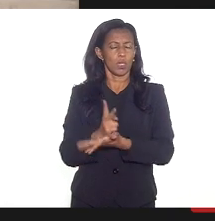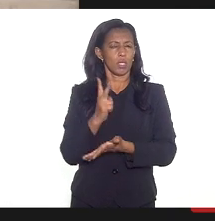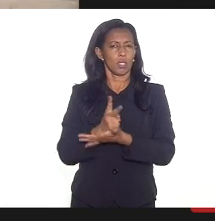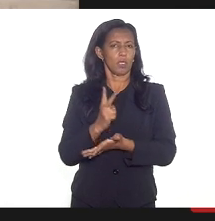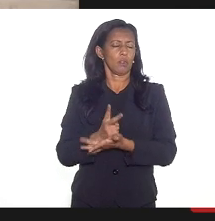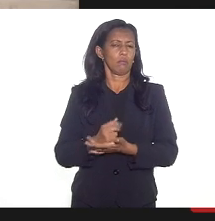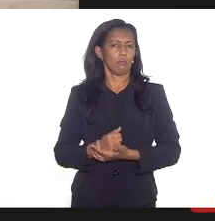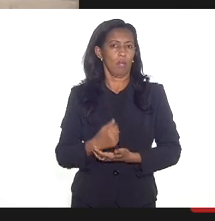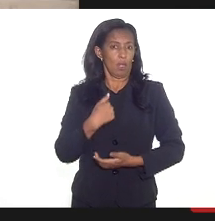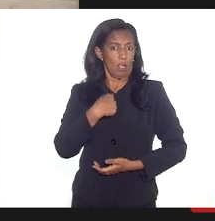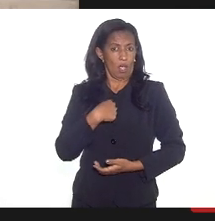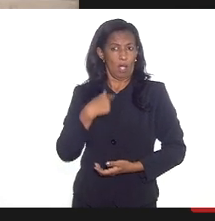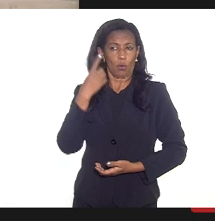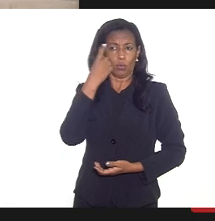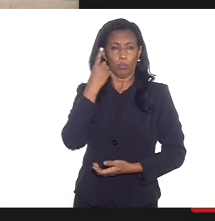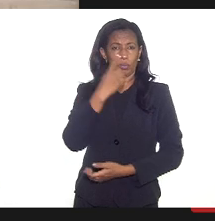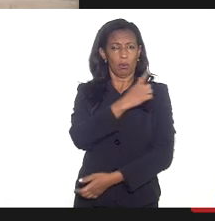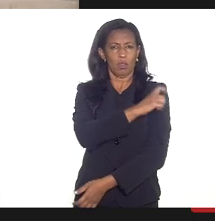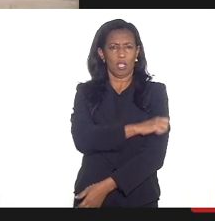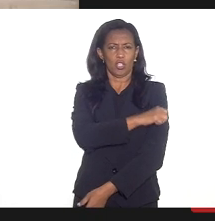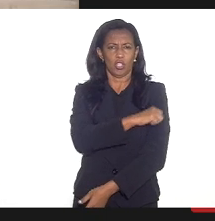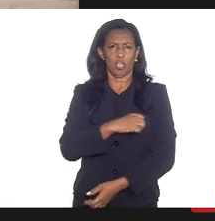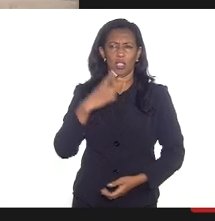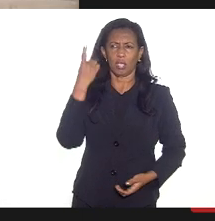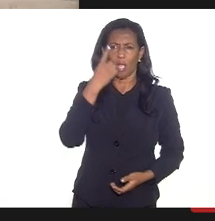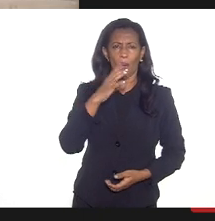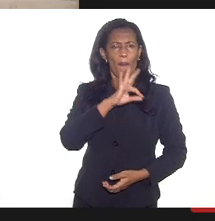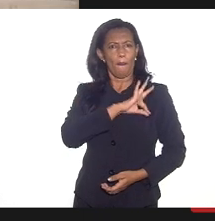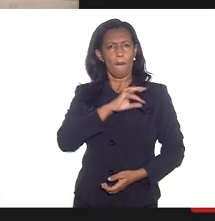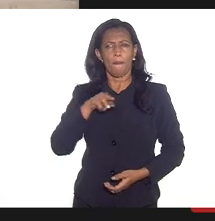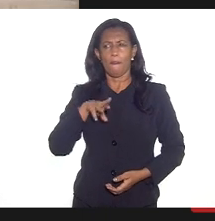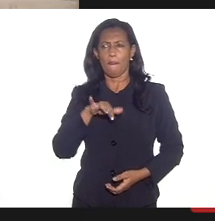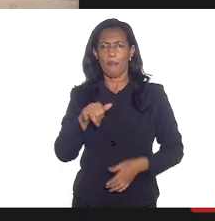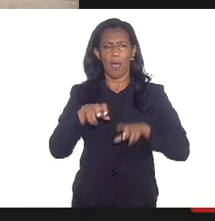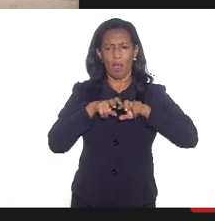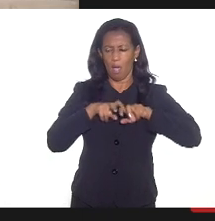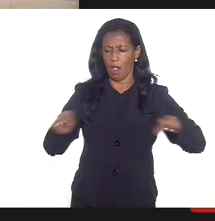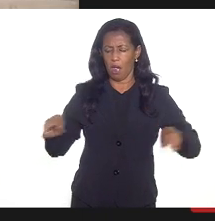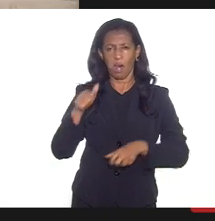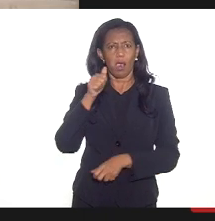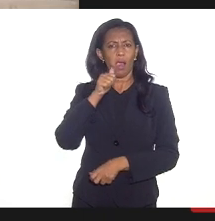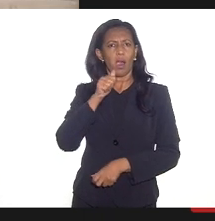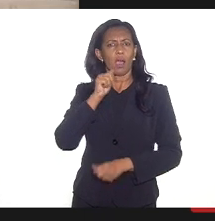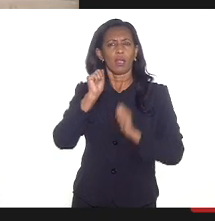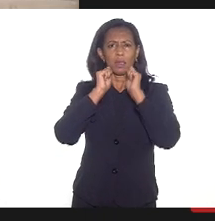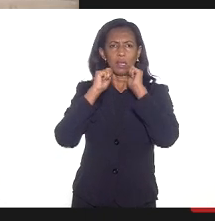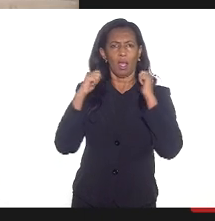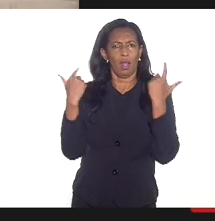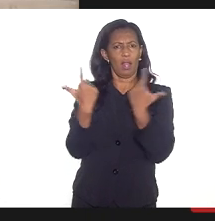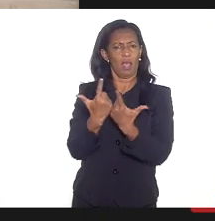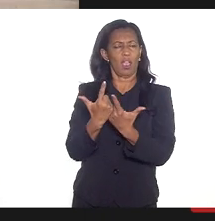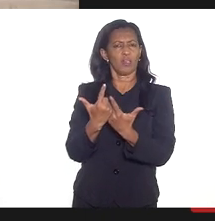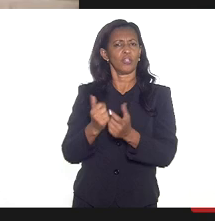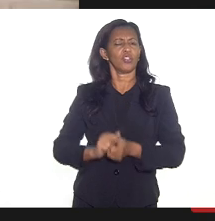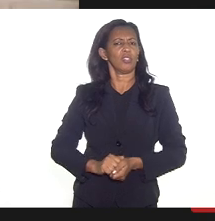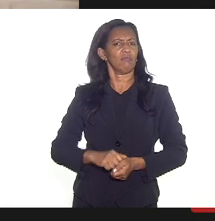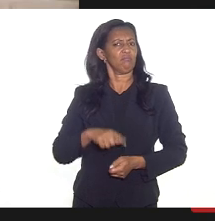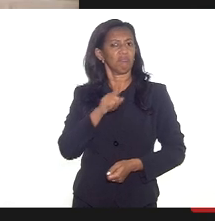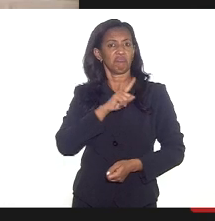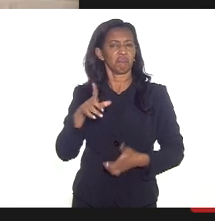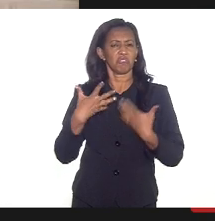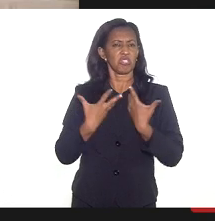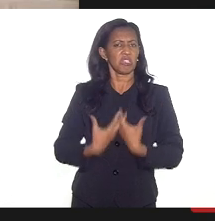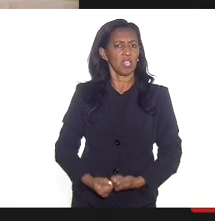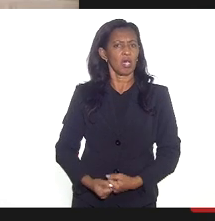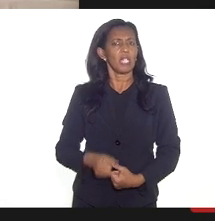conosco. Eu, a deputada Vimeira Rejane, a deputada Marta Rocha, a bancada feminina da Assembleia, e a gente não se cansa.